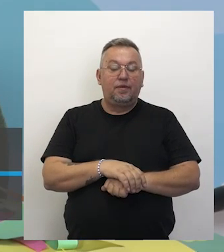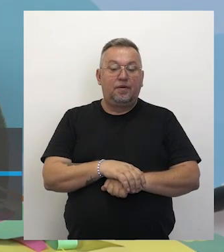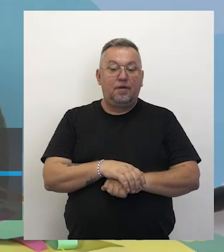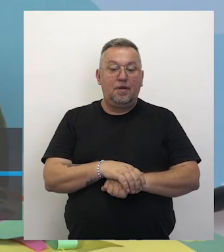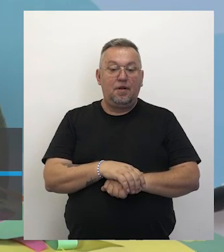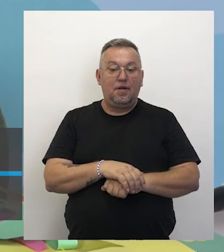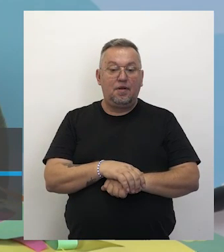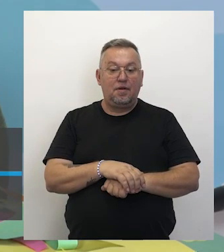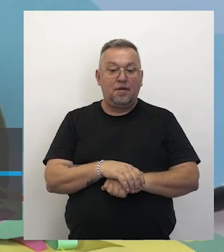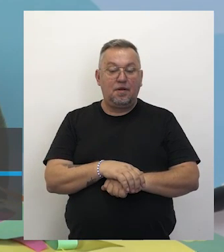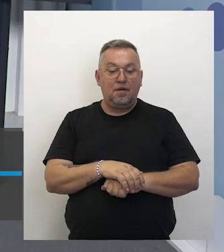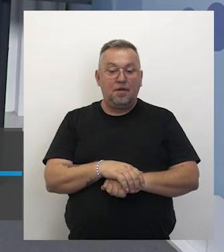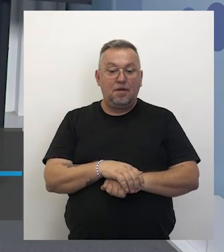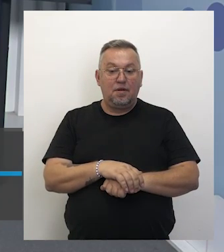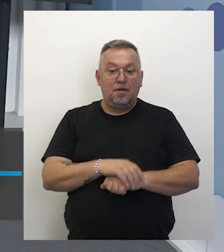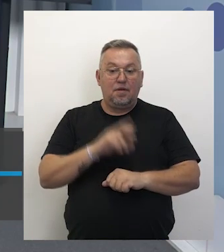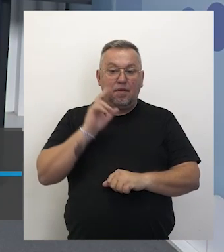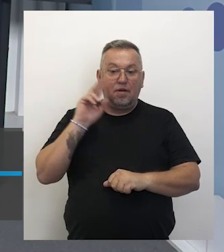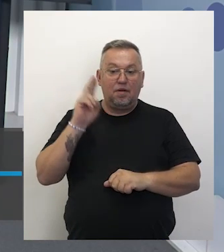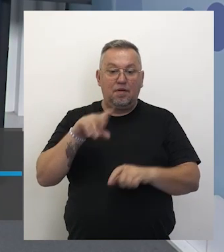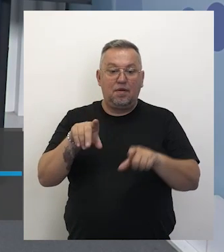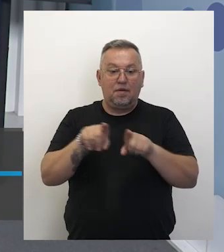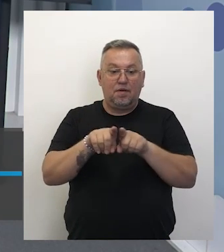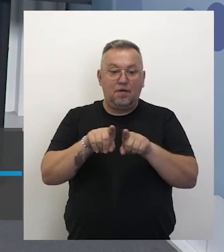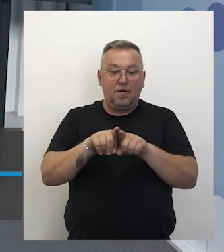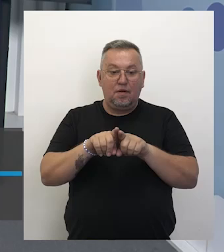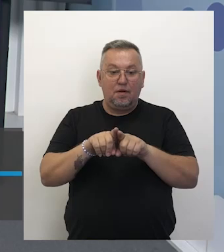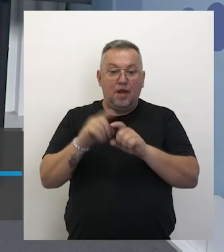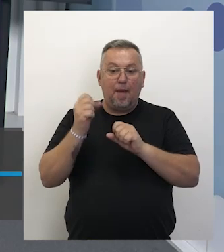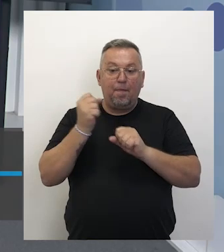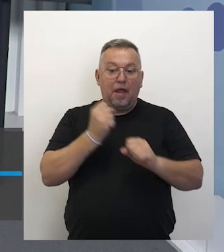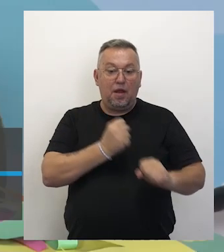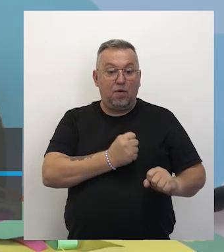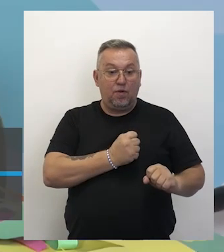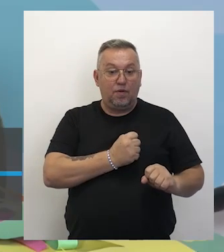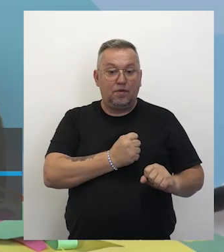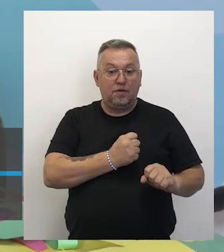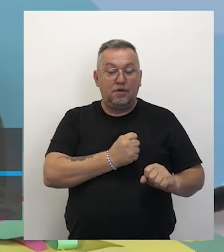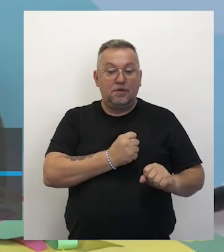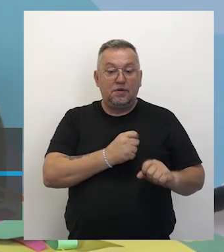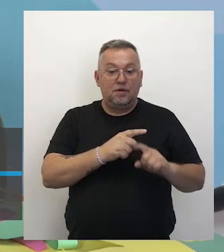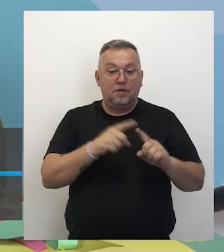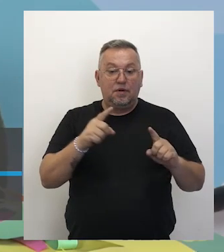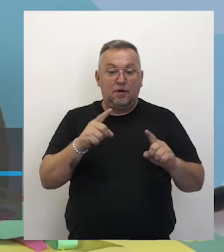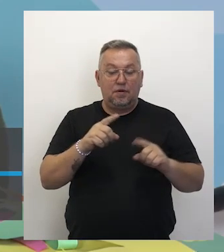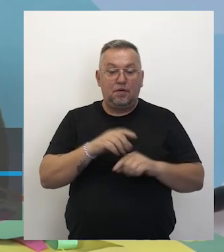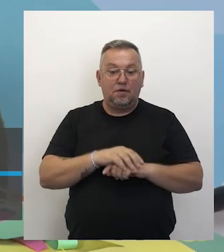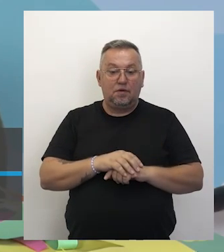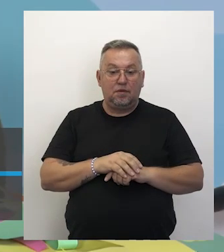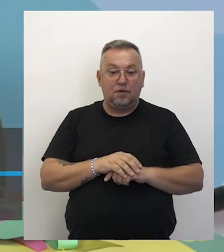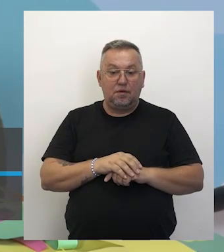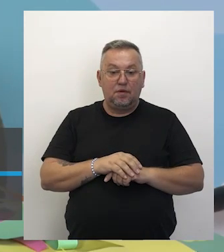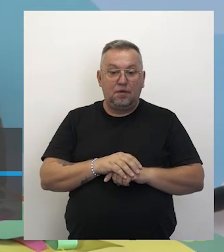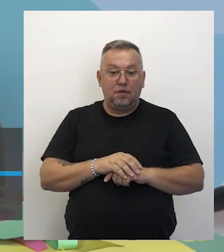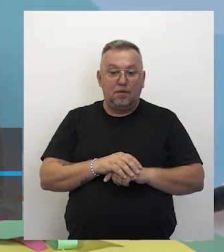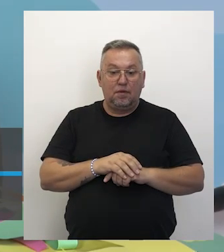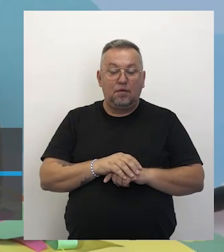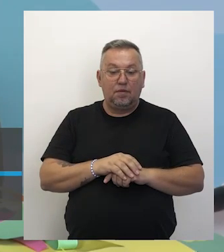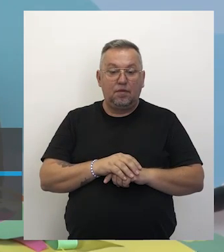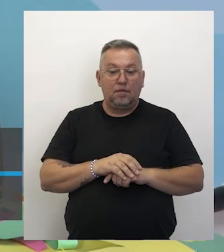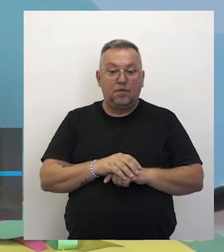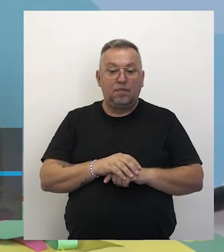Pirâmides. E eu tinha visto... Aqui, achei. Império. Pro Rosimeire, eles foram uma civilização